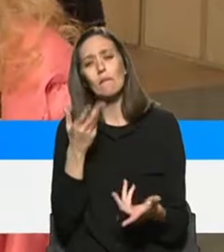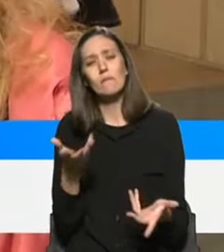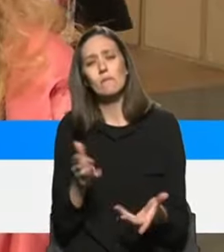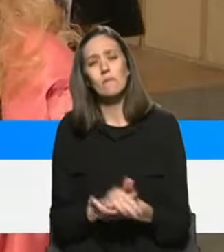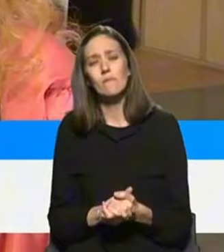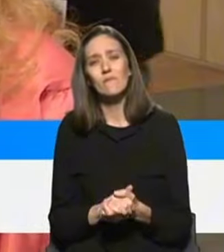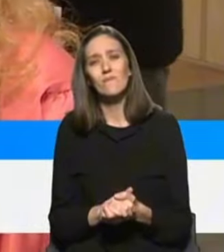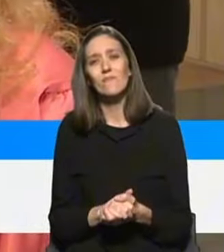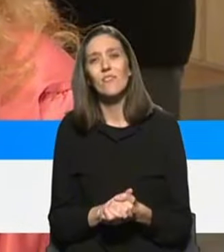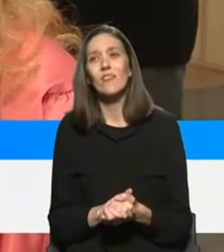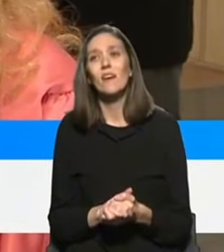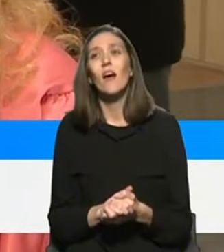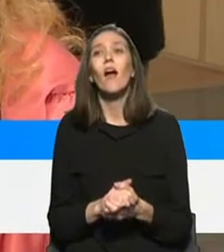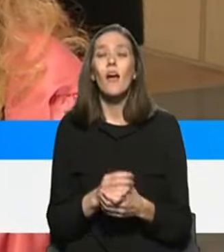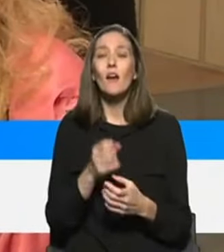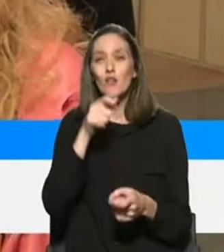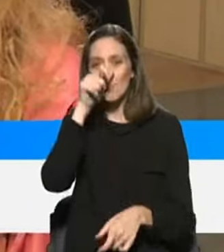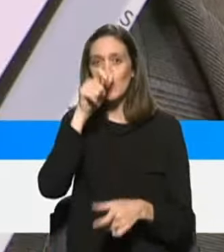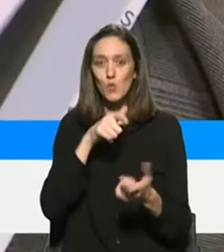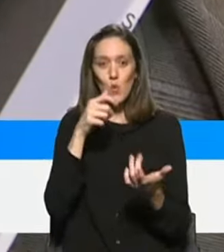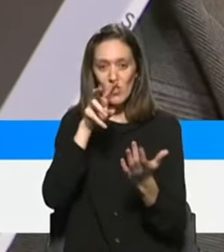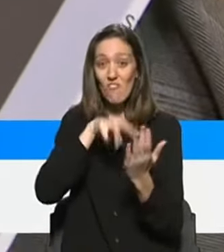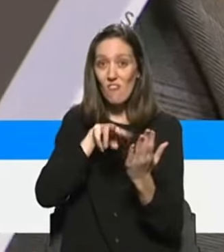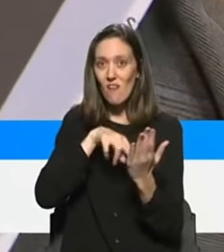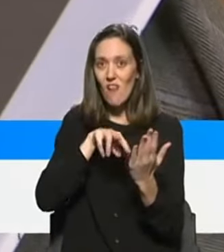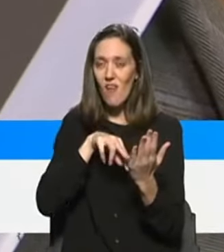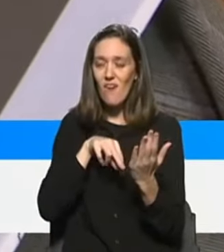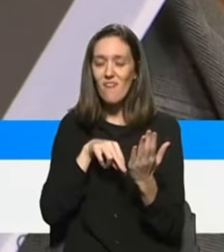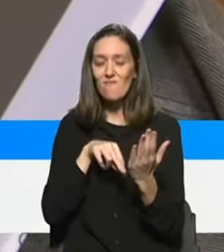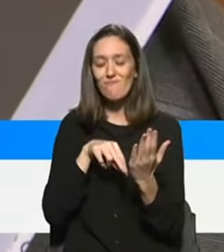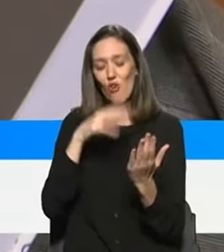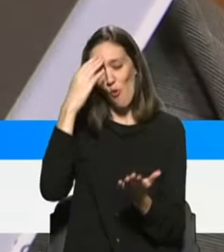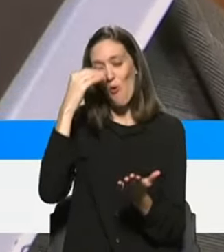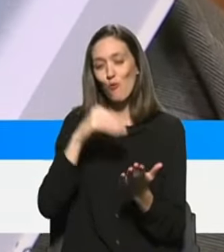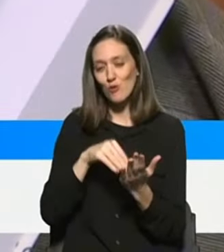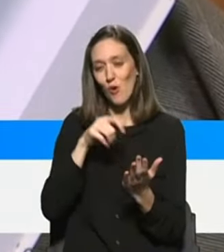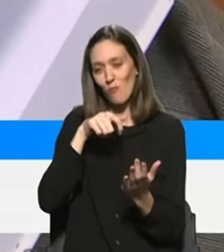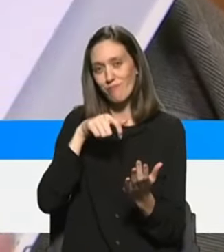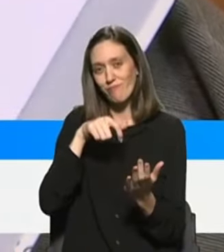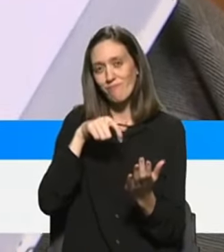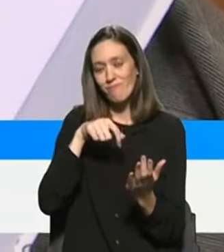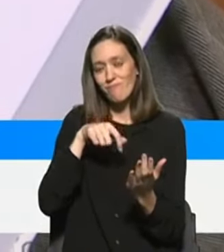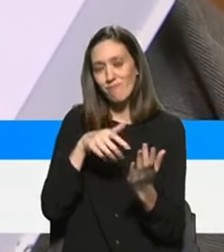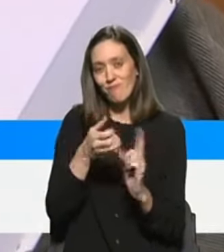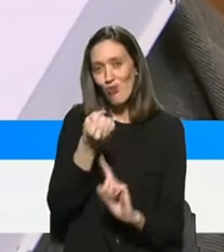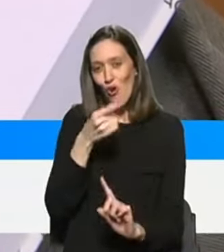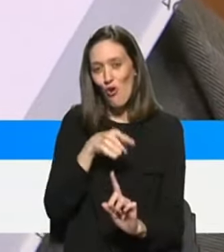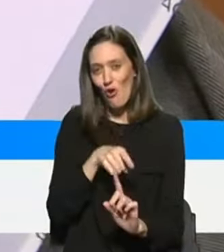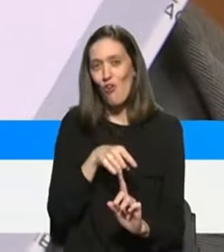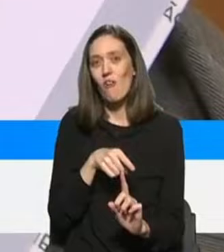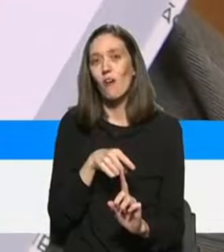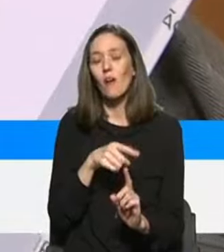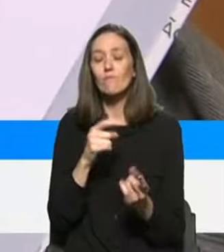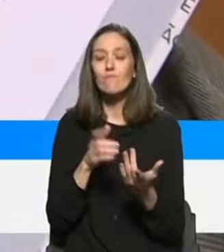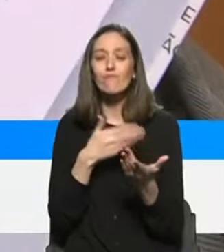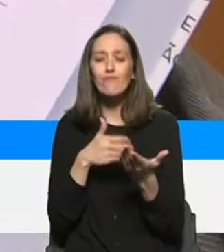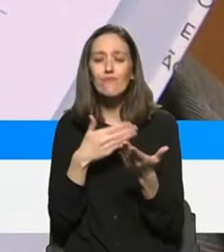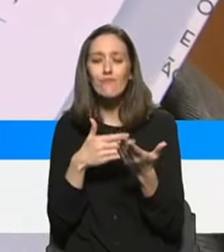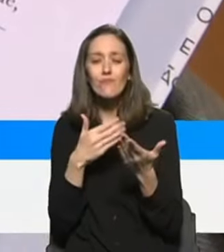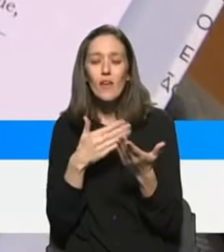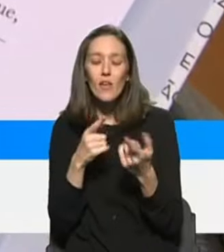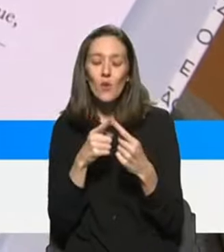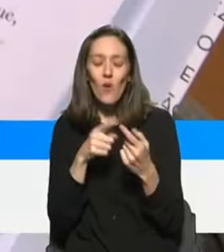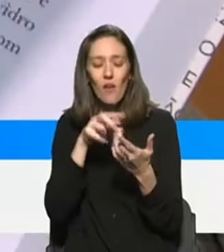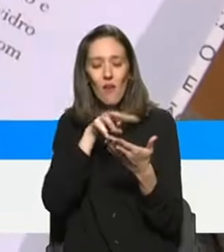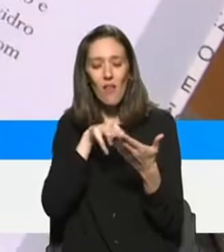tirar conclusões. Eu acredito em leitores extremamente interativos. As minhas personagens, elas vão se abrindo ao longo da obra e vão se tornando tão próximas de